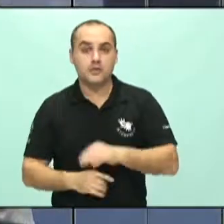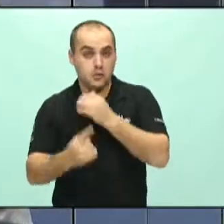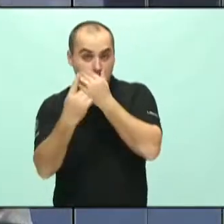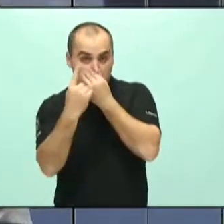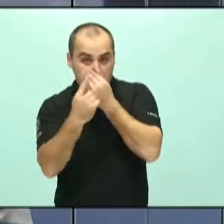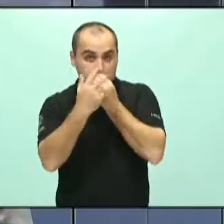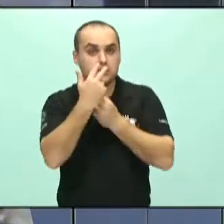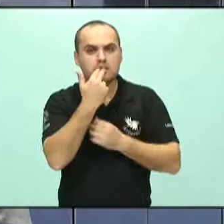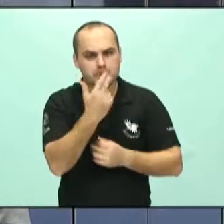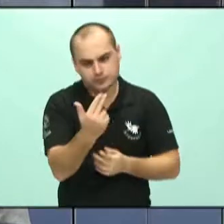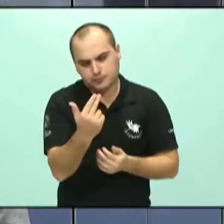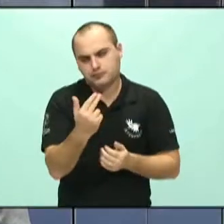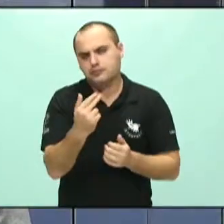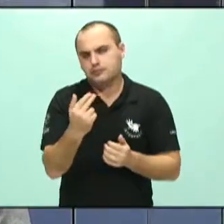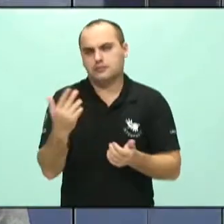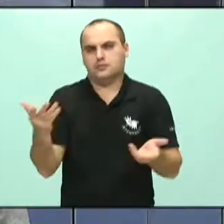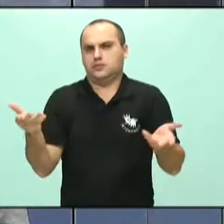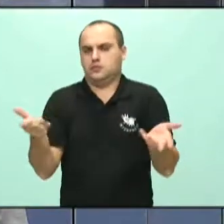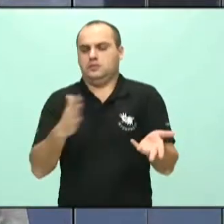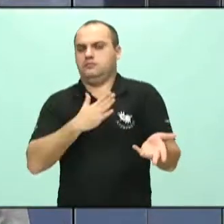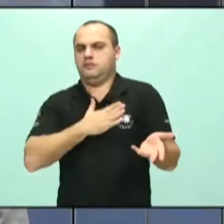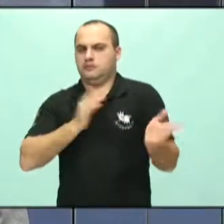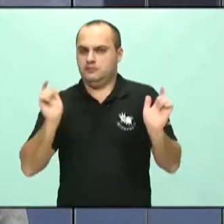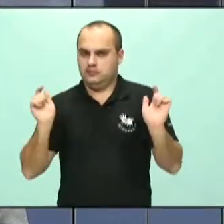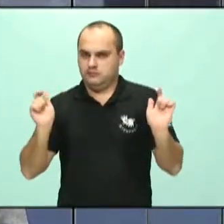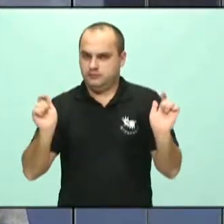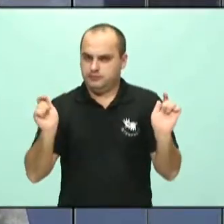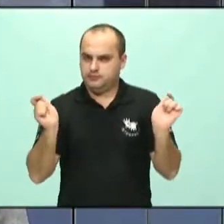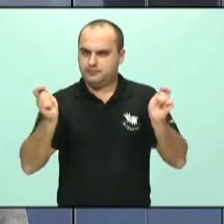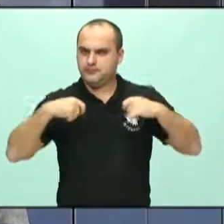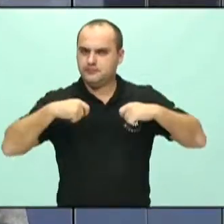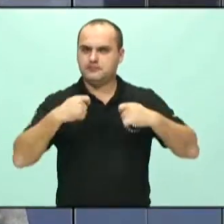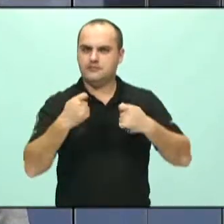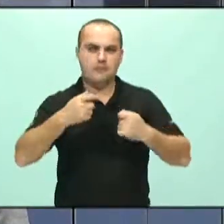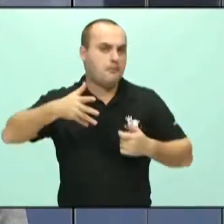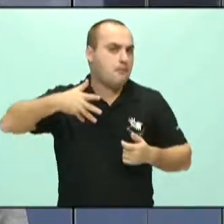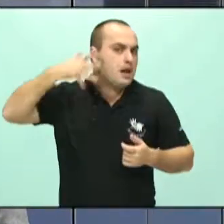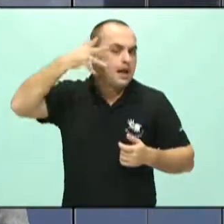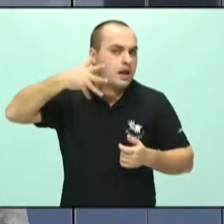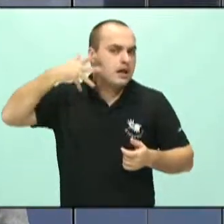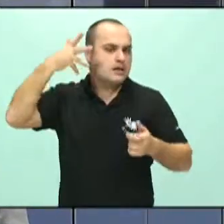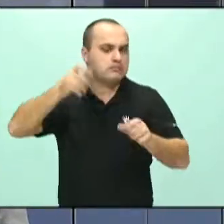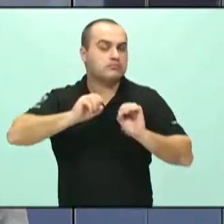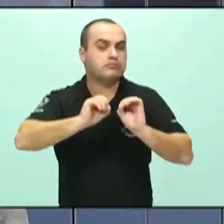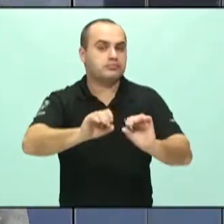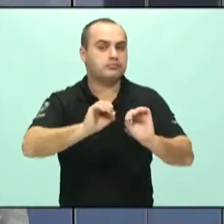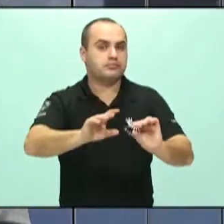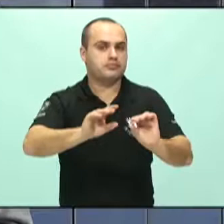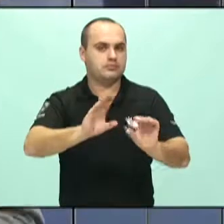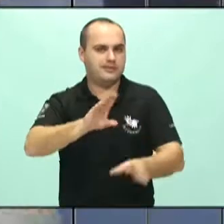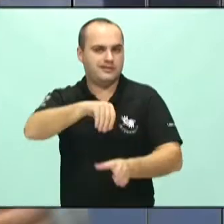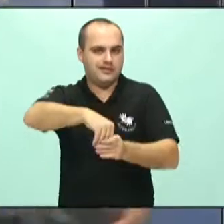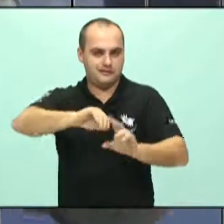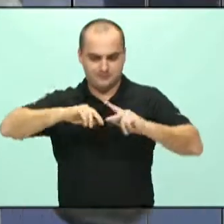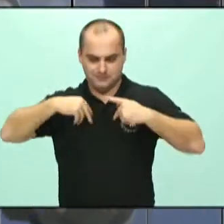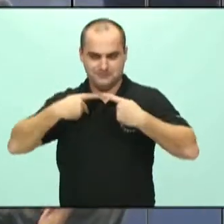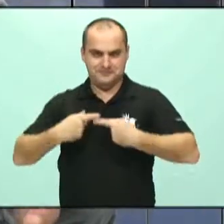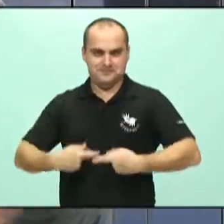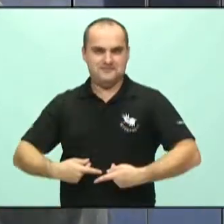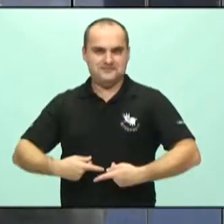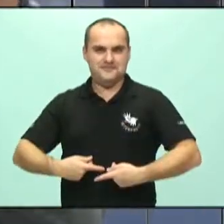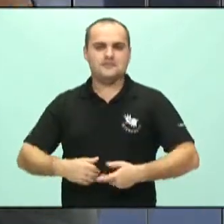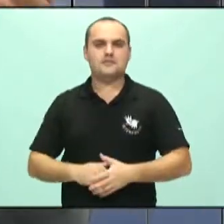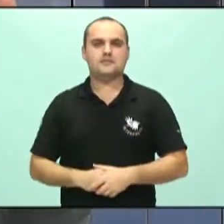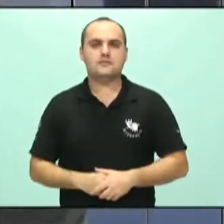técnicas, né, que eu faço hoje nas minhas capacitações, nossas palestras, que aí entra a parte do desenvolvimento humano. Tem uma